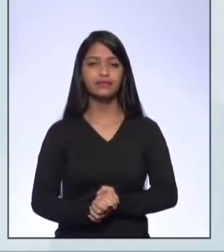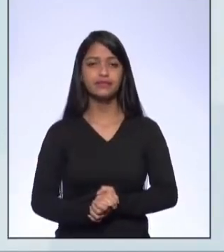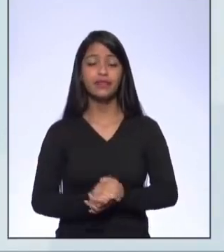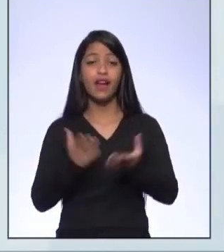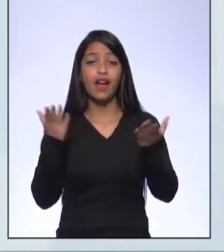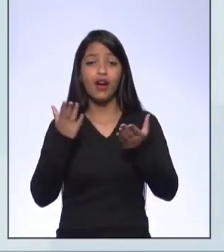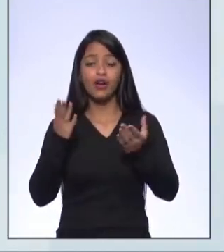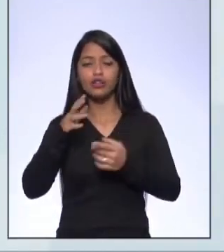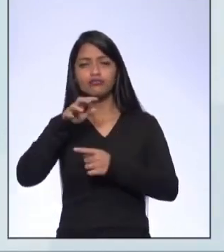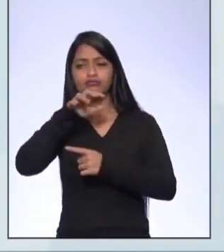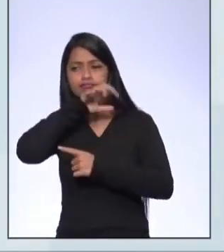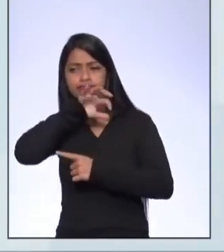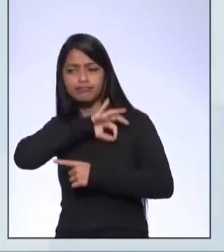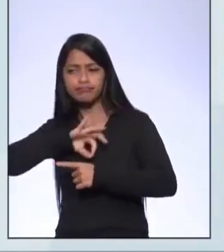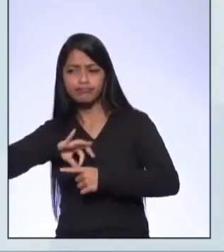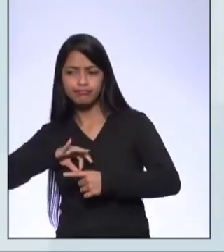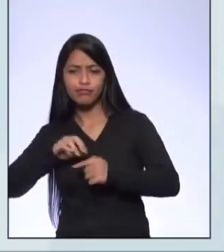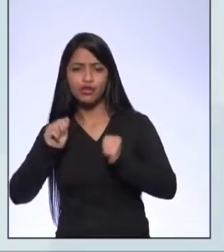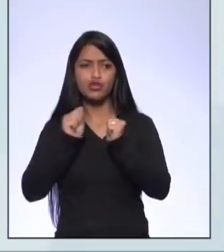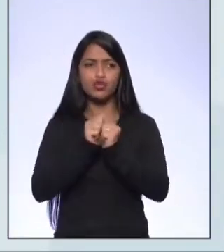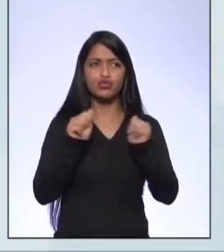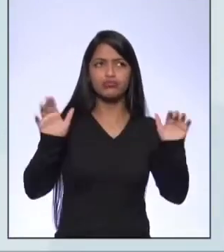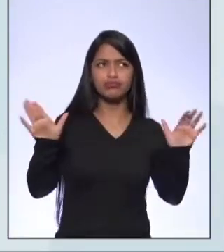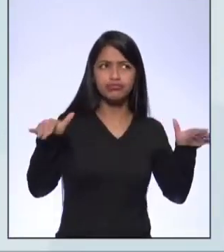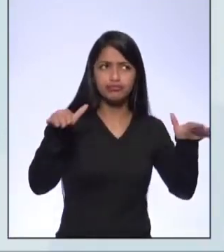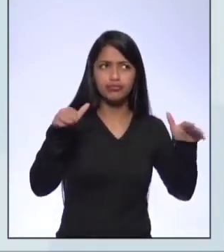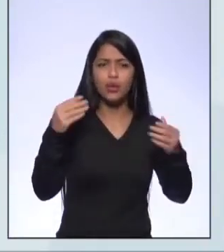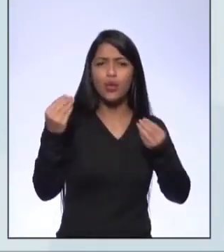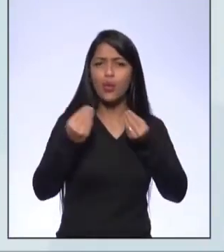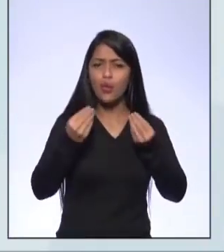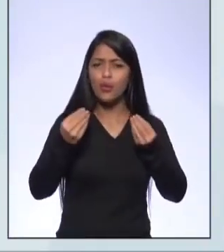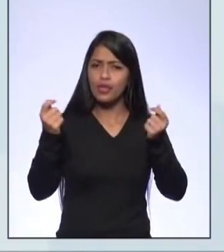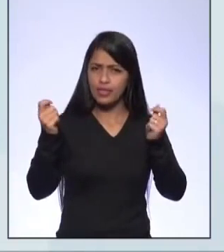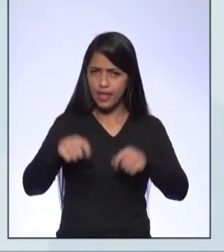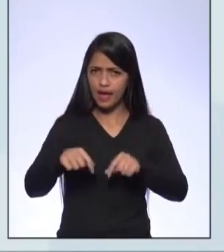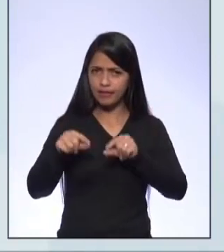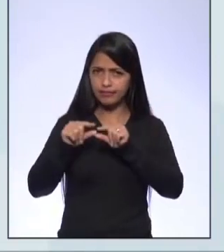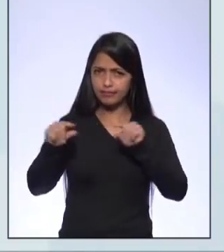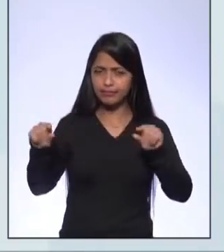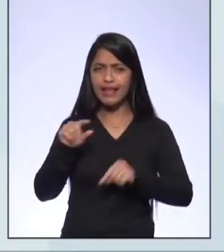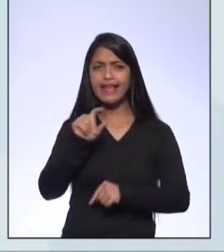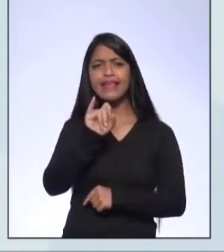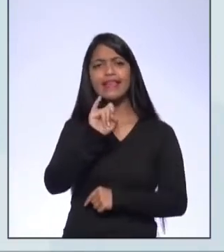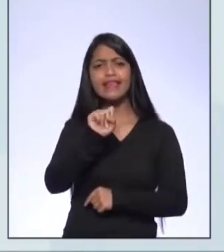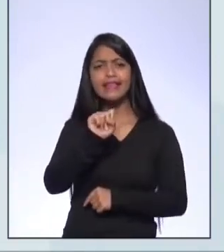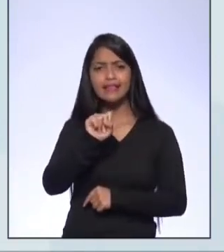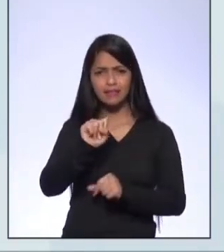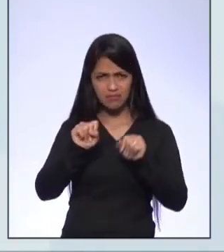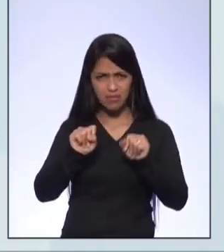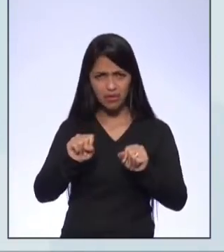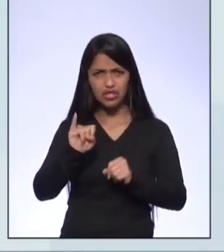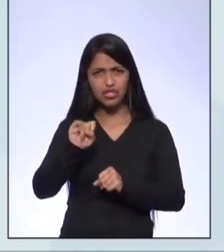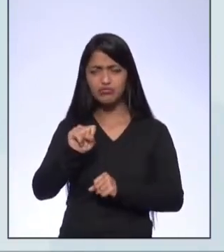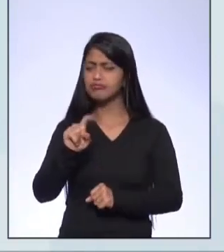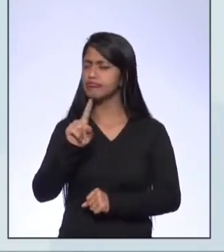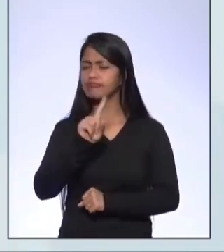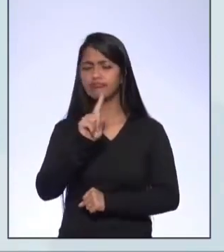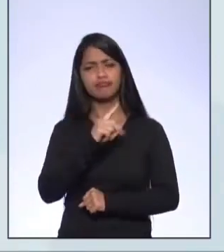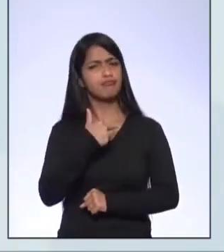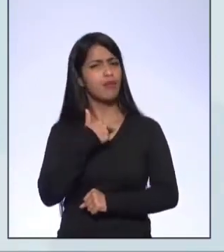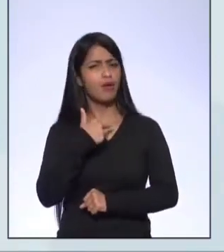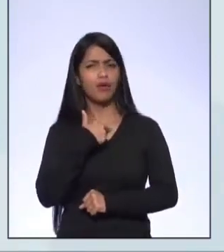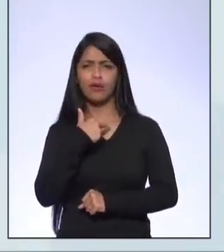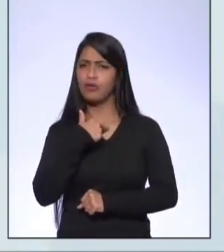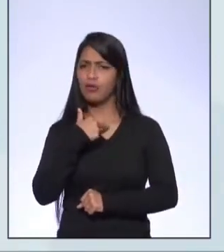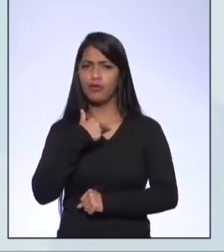Só que se colocasse is fast, estaria certo, professor Antônio? Não, claro que não. Então, Ali estaria plural e singular, né? Juntos. Exatamente. Aí Então,